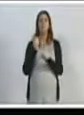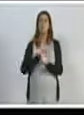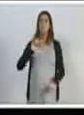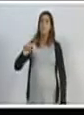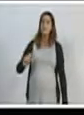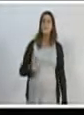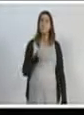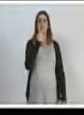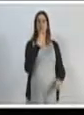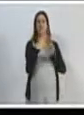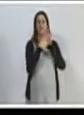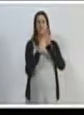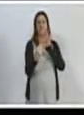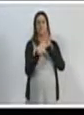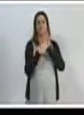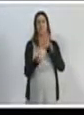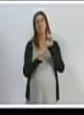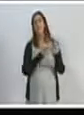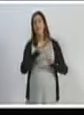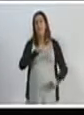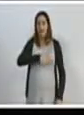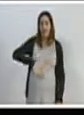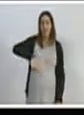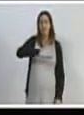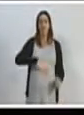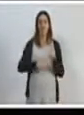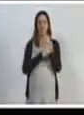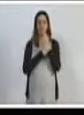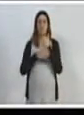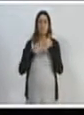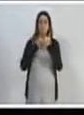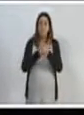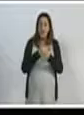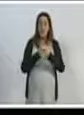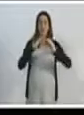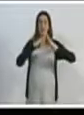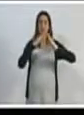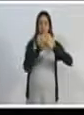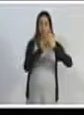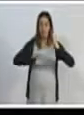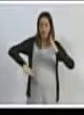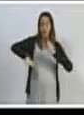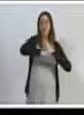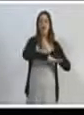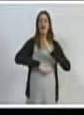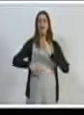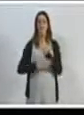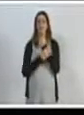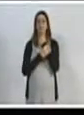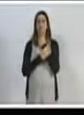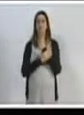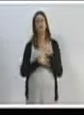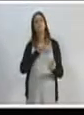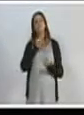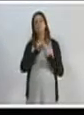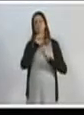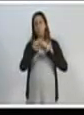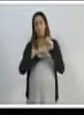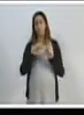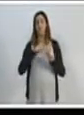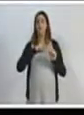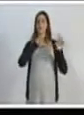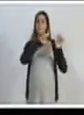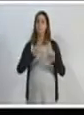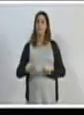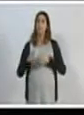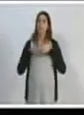modelo do que é a área de segurança em torno das escolas do município de Blumenau. Ela objetiva a redução de conflitos,